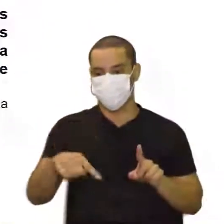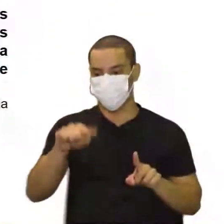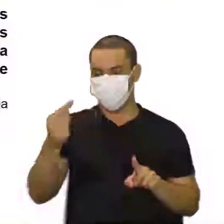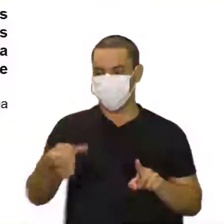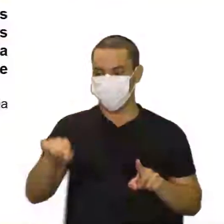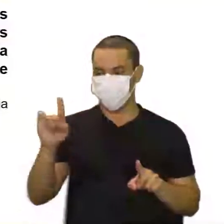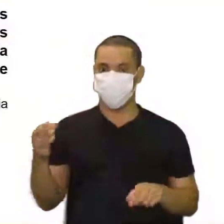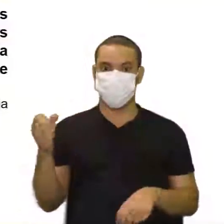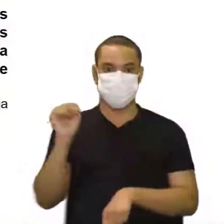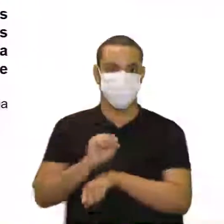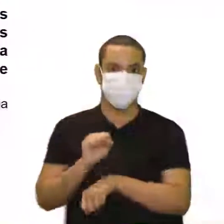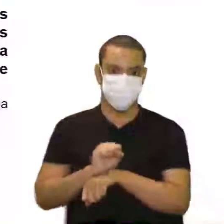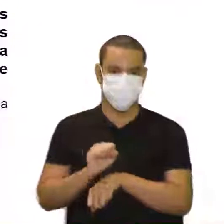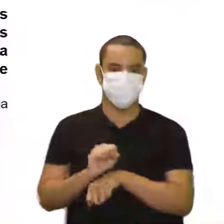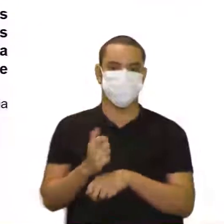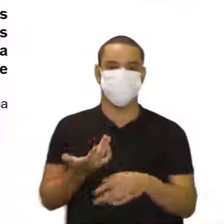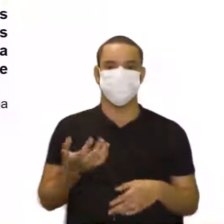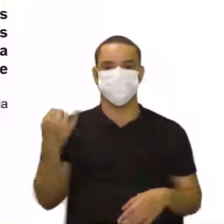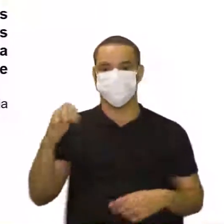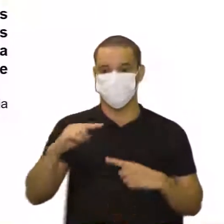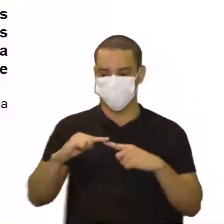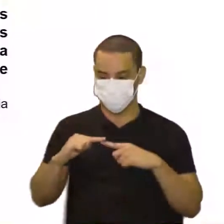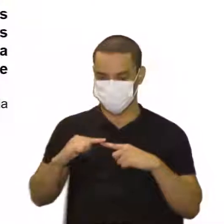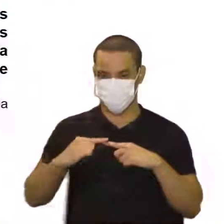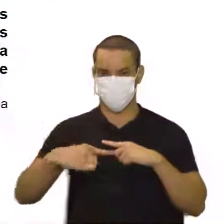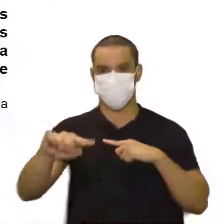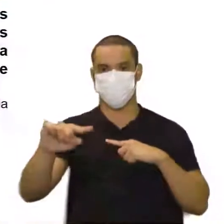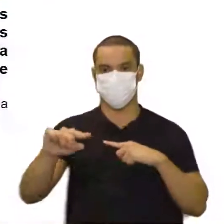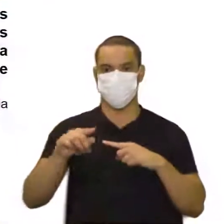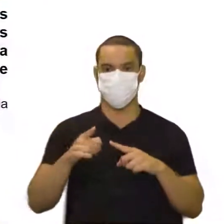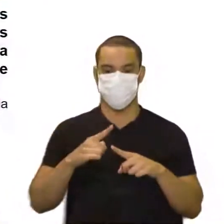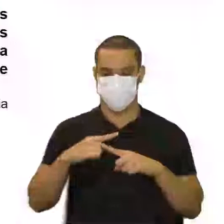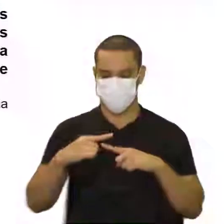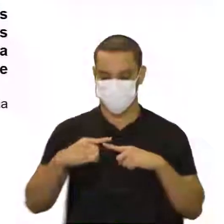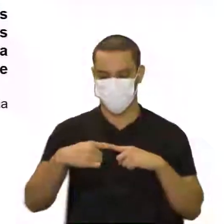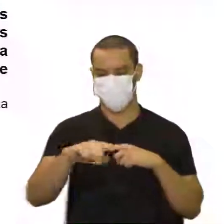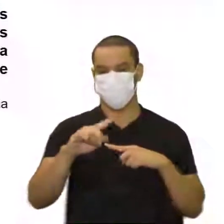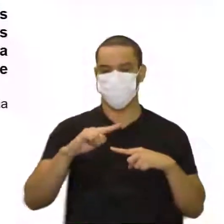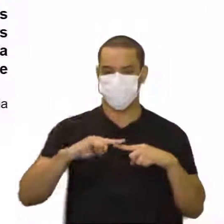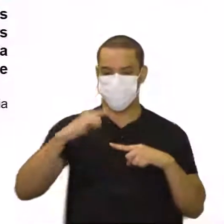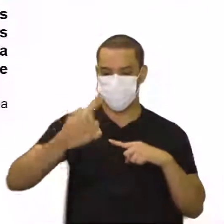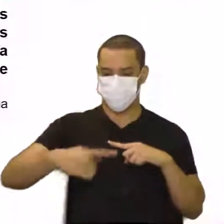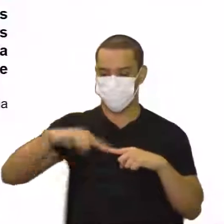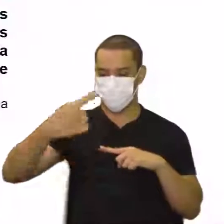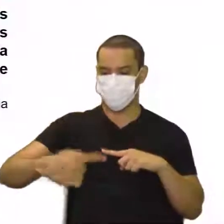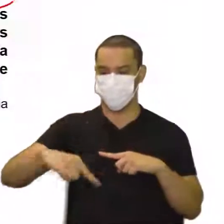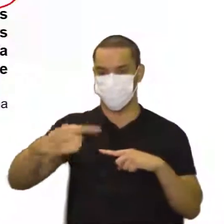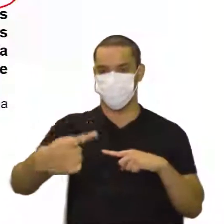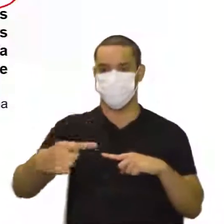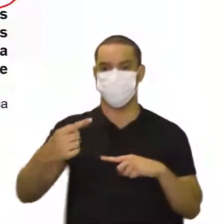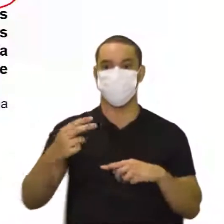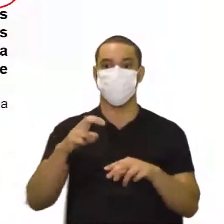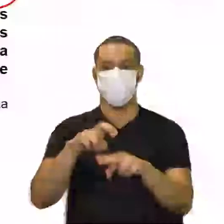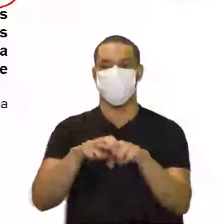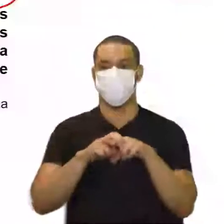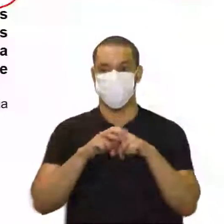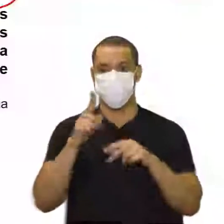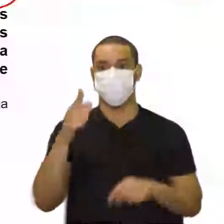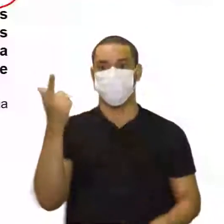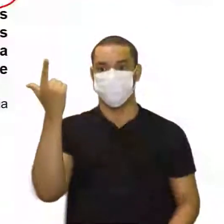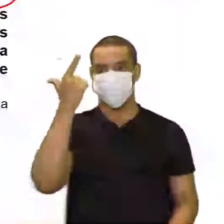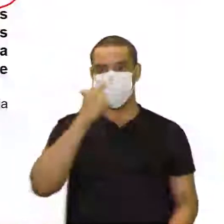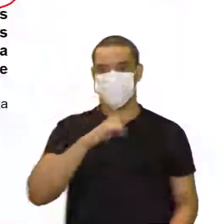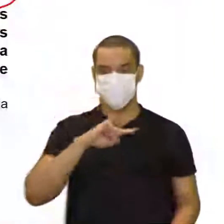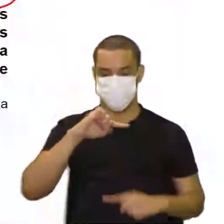algo alternado. Quando é contínuo, é dessa forma aqui. É por isso que alternado, você consegue transmitir